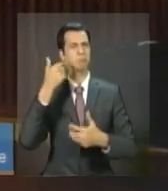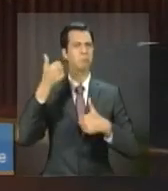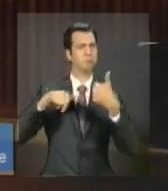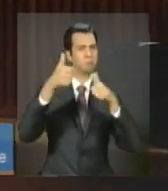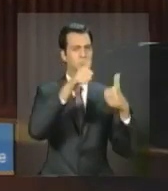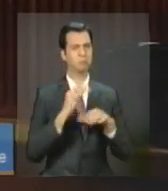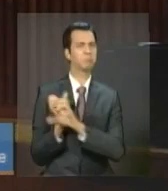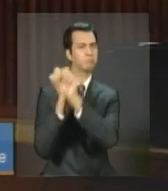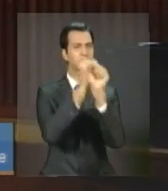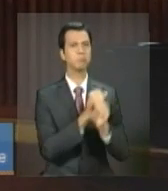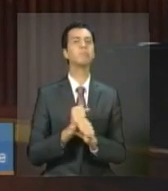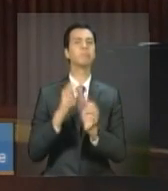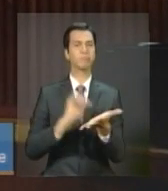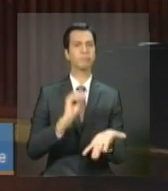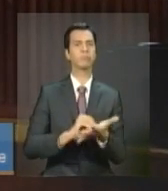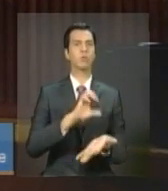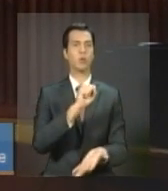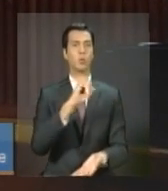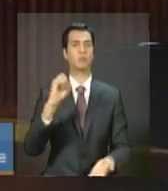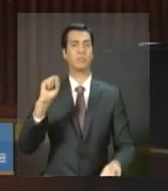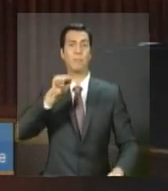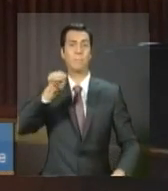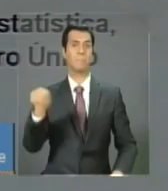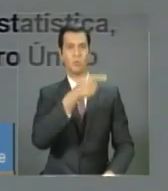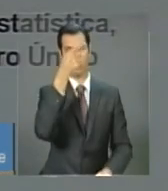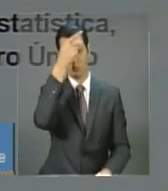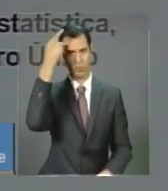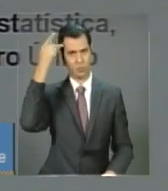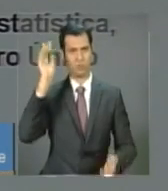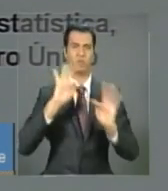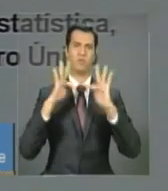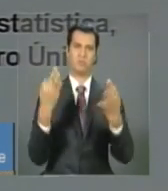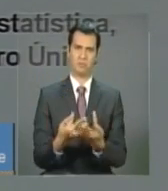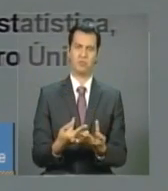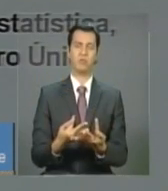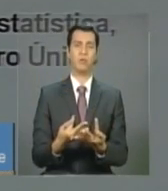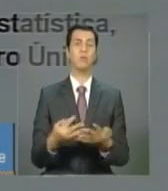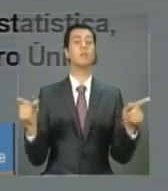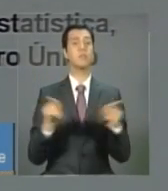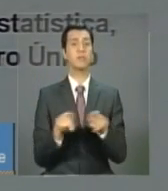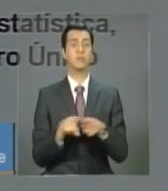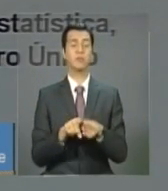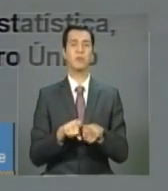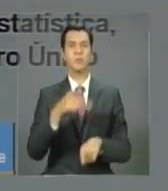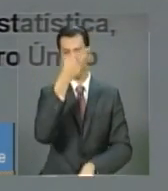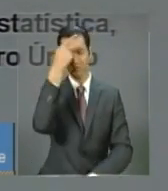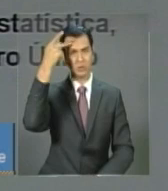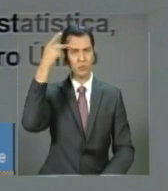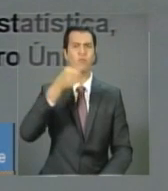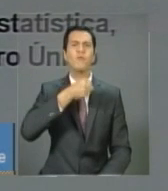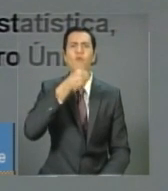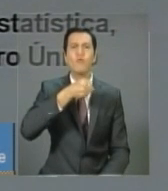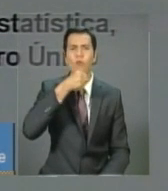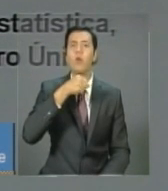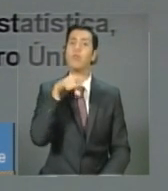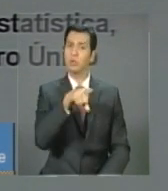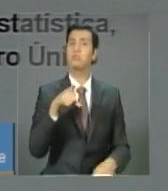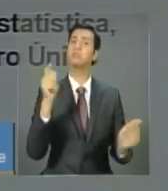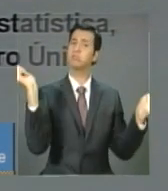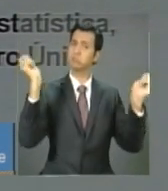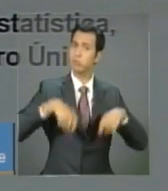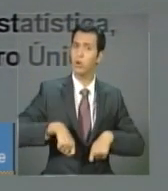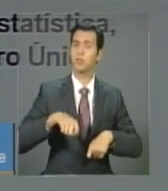ainda não recebem, da mesma forma que idosos que têm direito ao programa, aos programas de benefício de